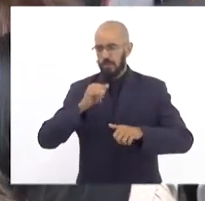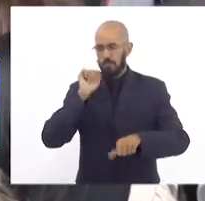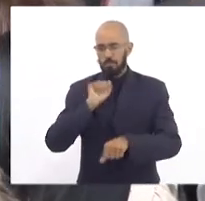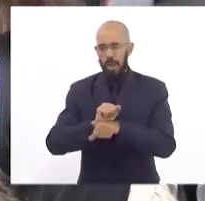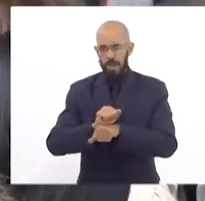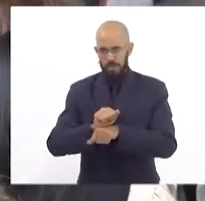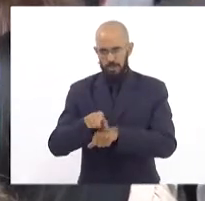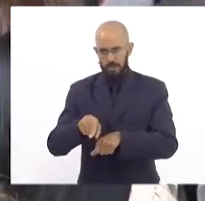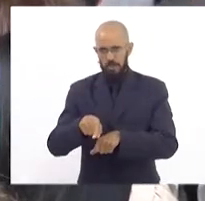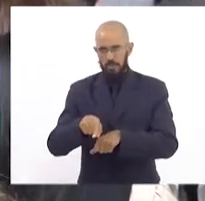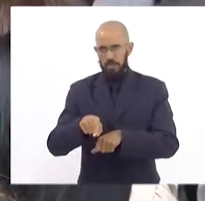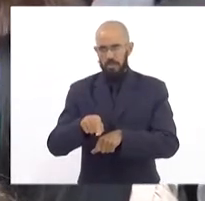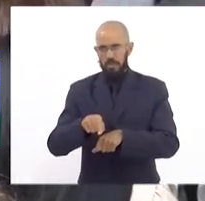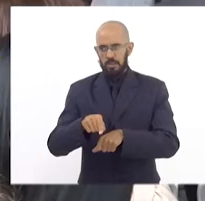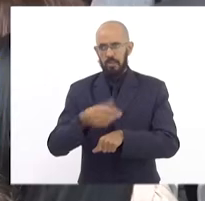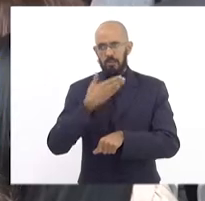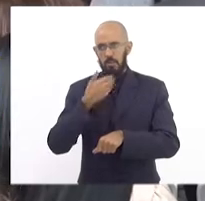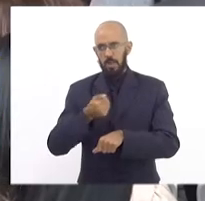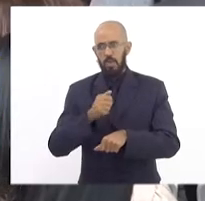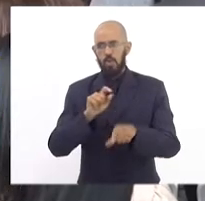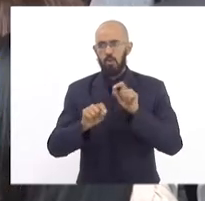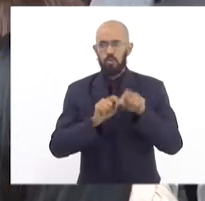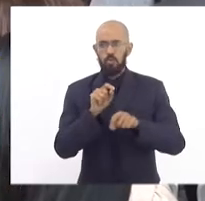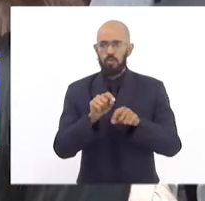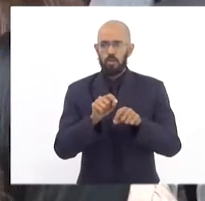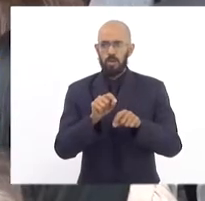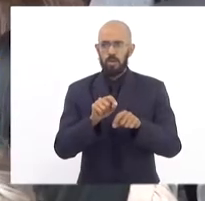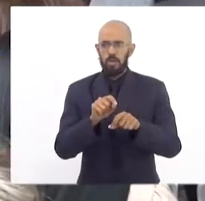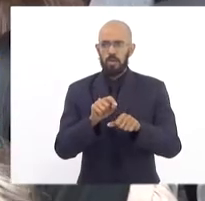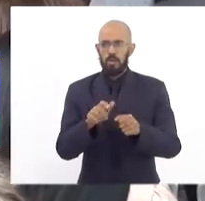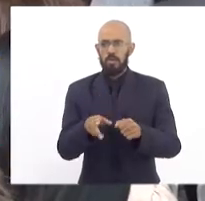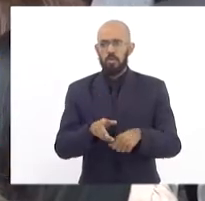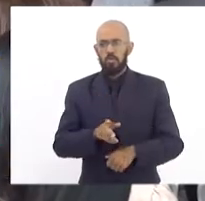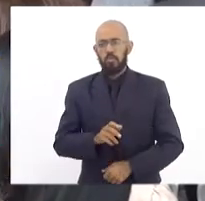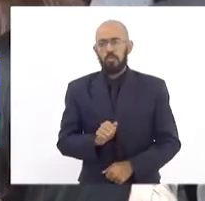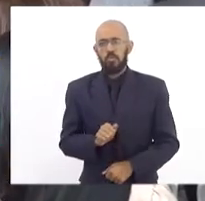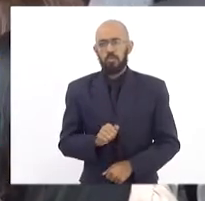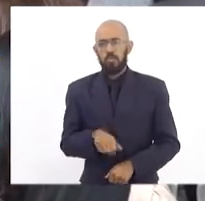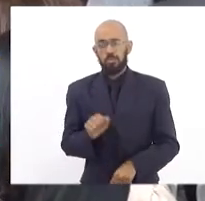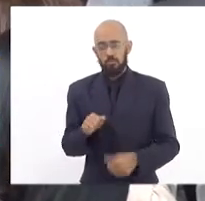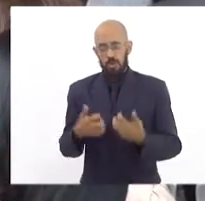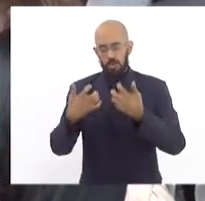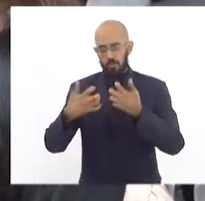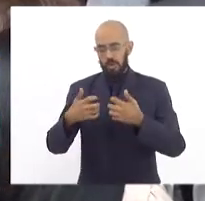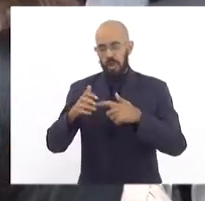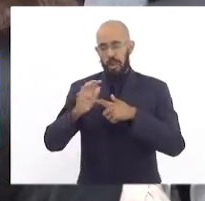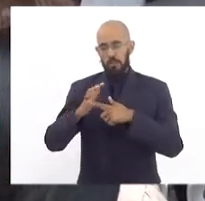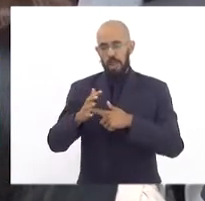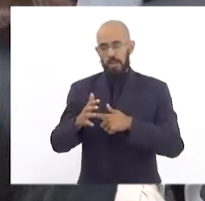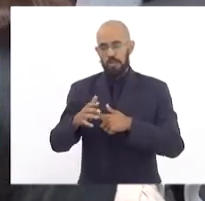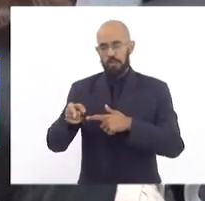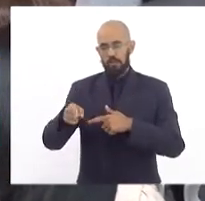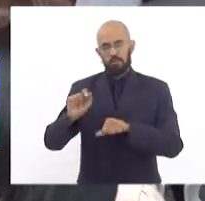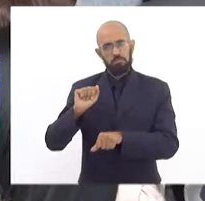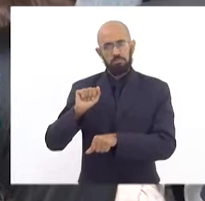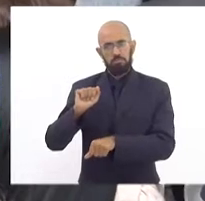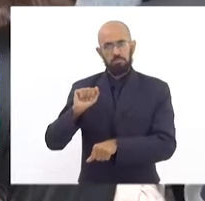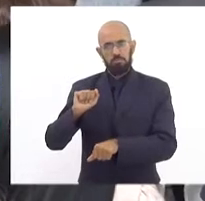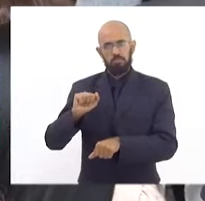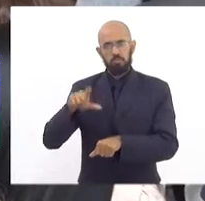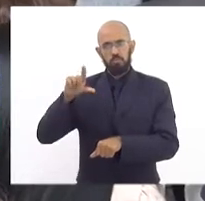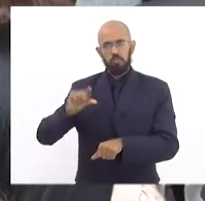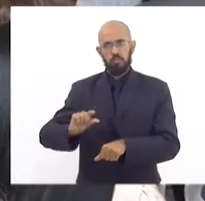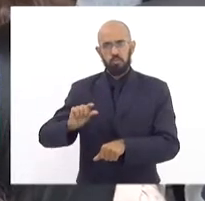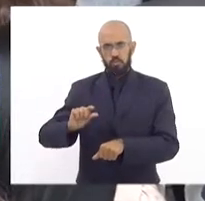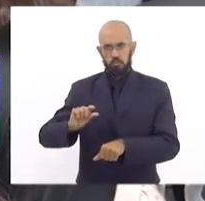Então ela prefere manter o equipamento não com sua plena